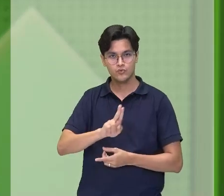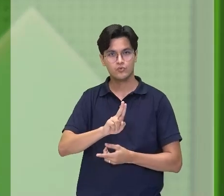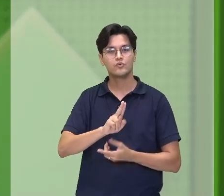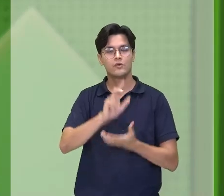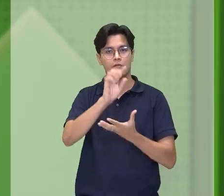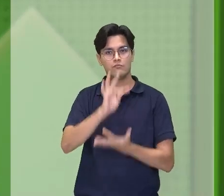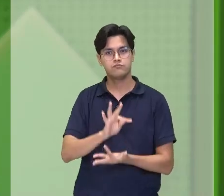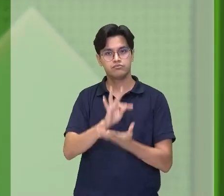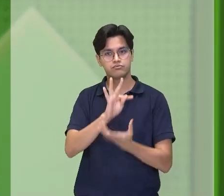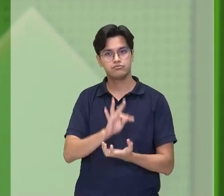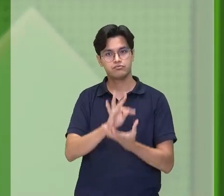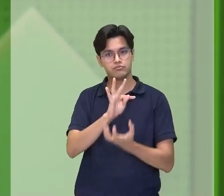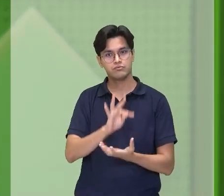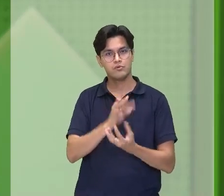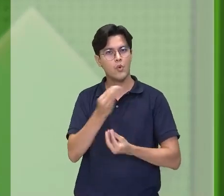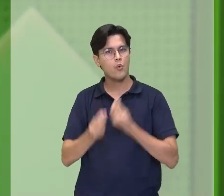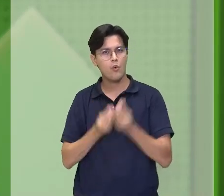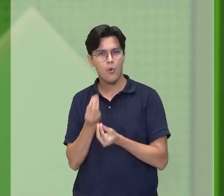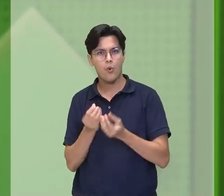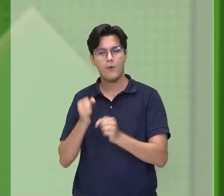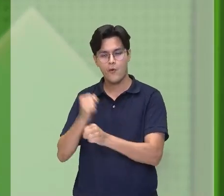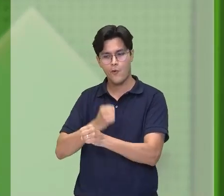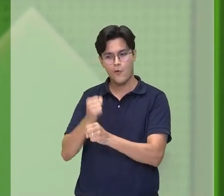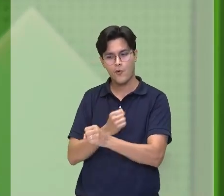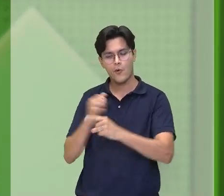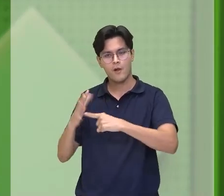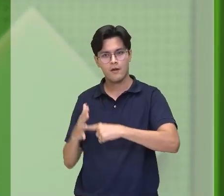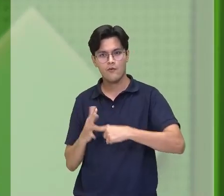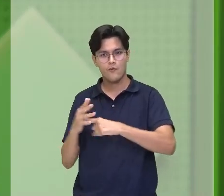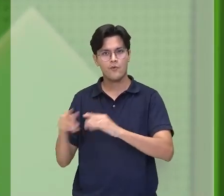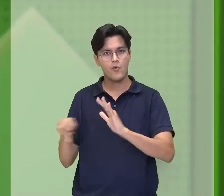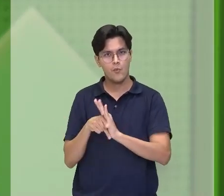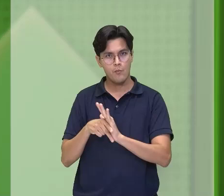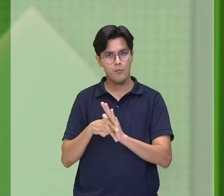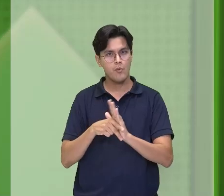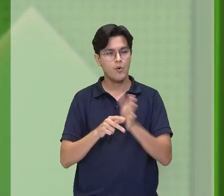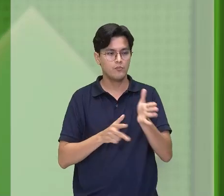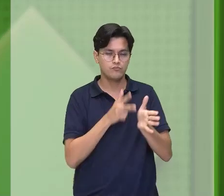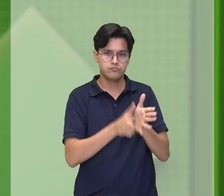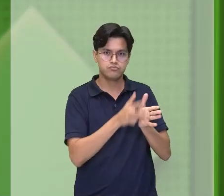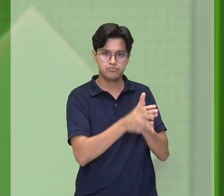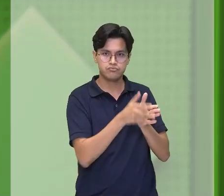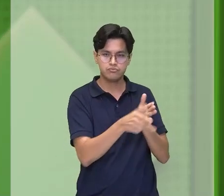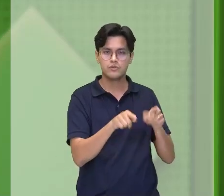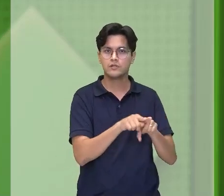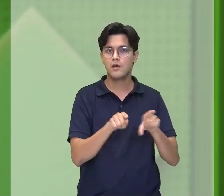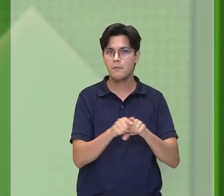construção dos motores, né, para locomotiva, para navios a